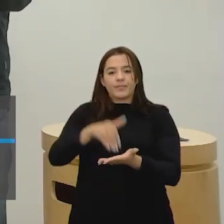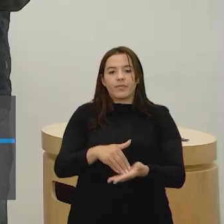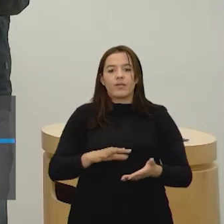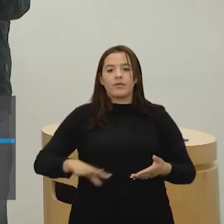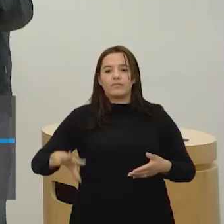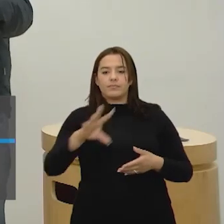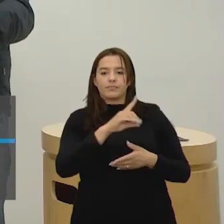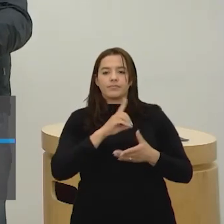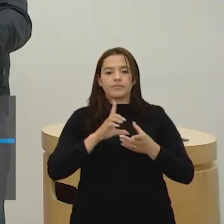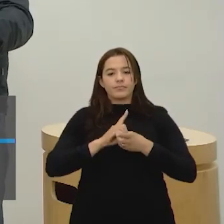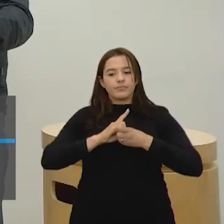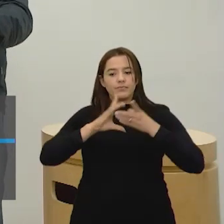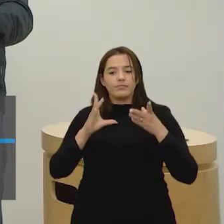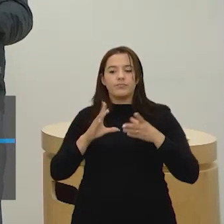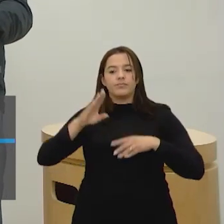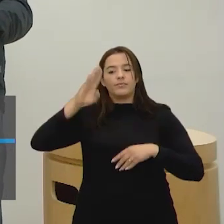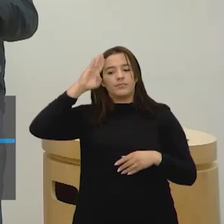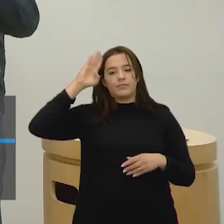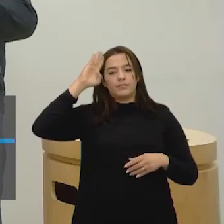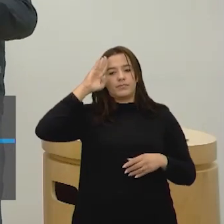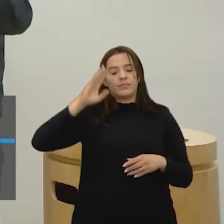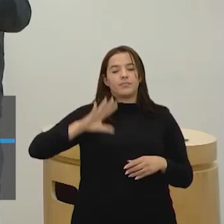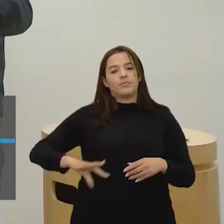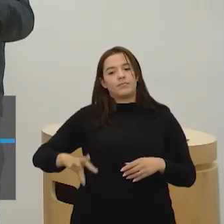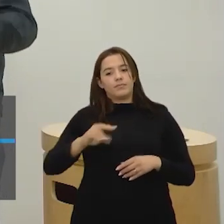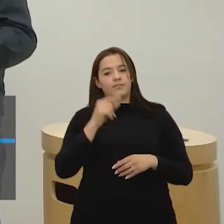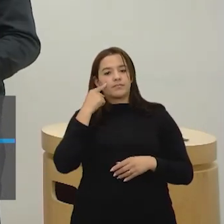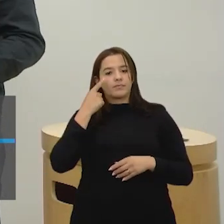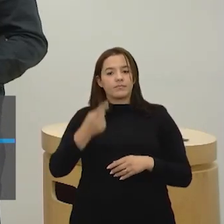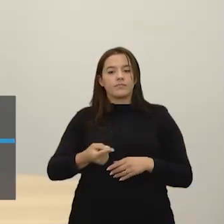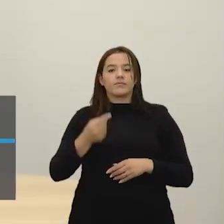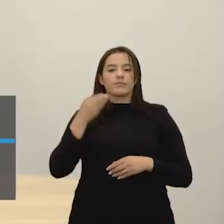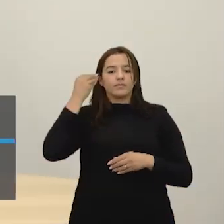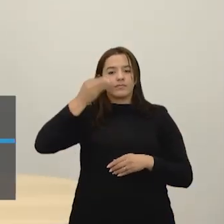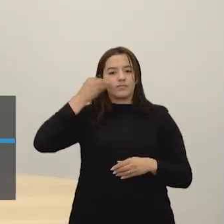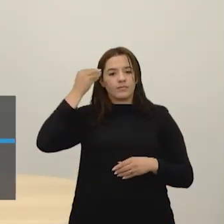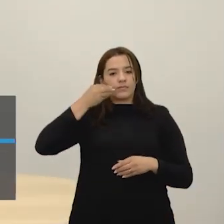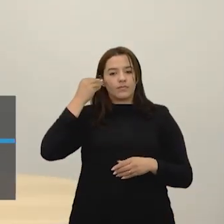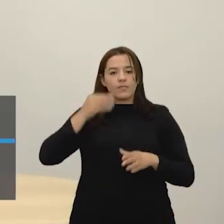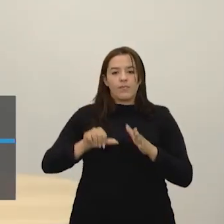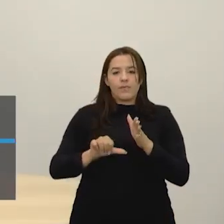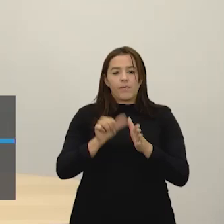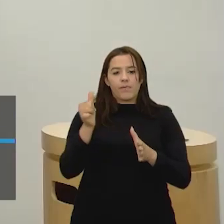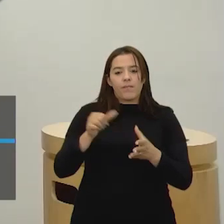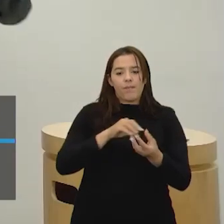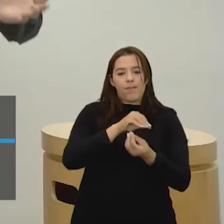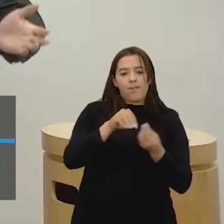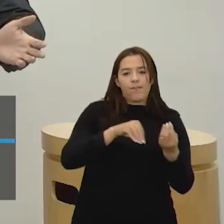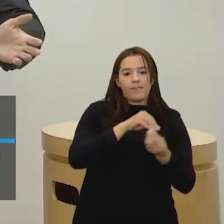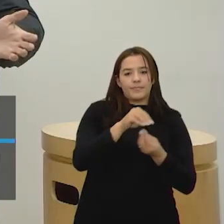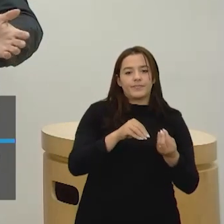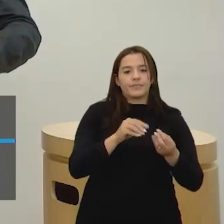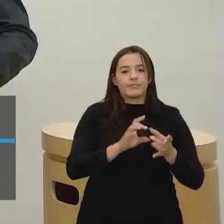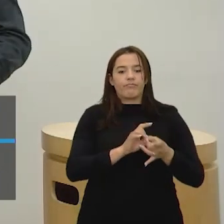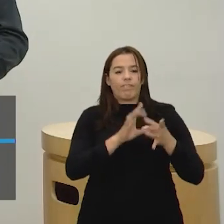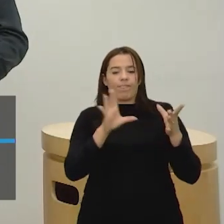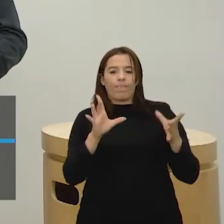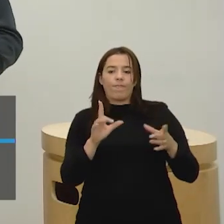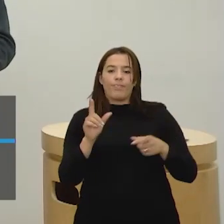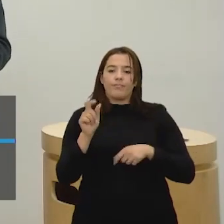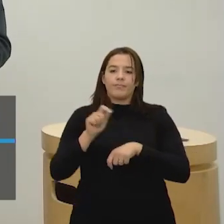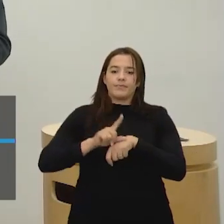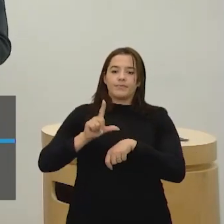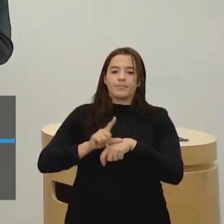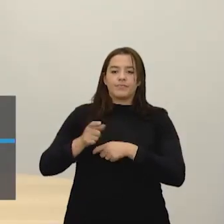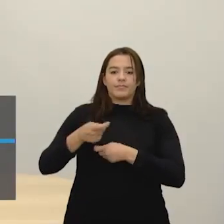as ditaduras eram nacionalistas. E no Chile a gente tem essa primeira experiência, né, Mafê, de misturar o livre mercado com o